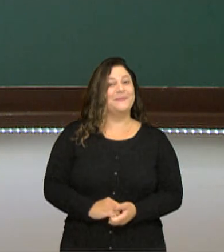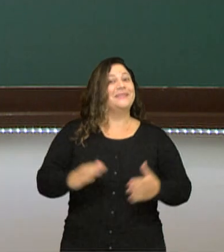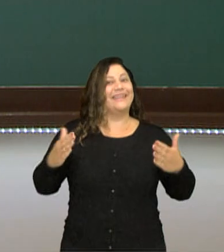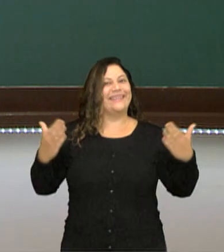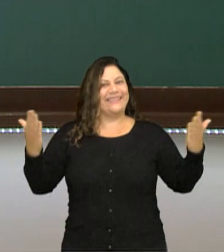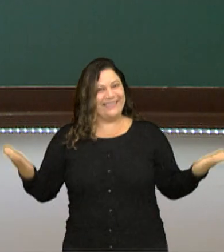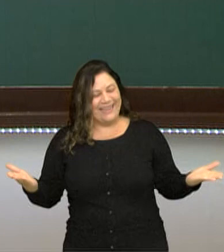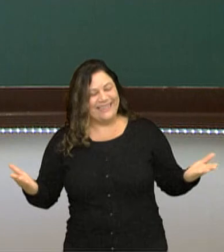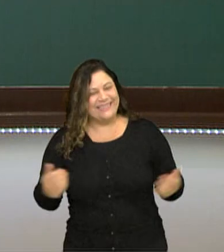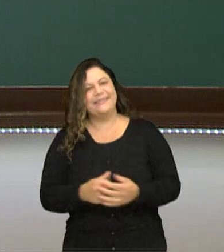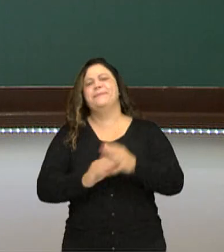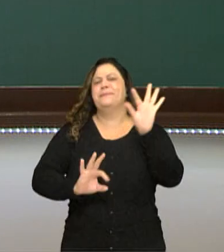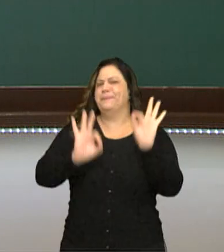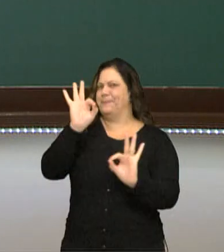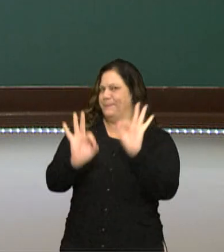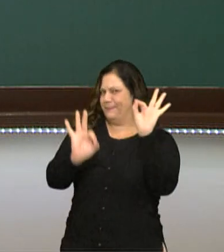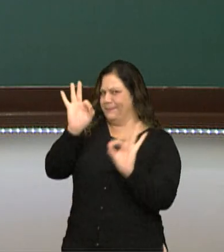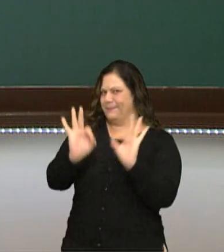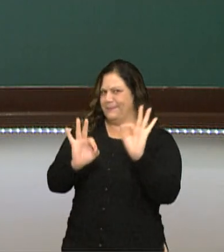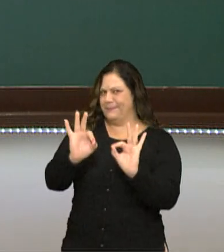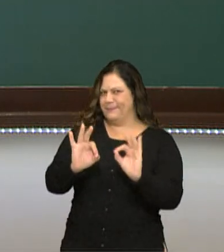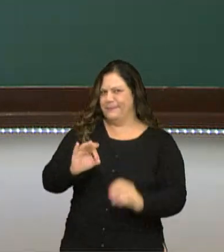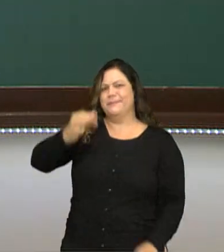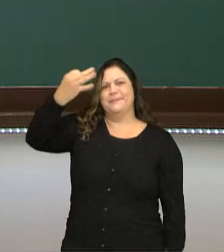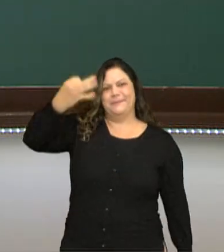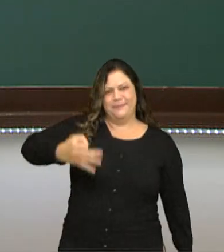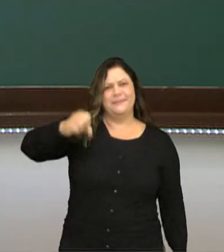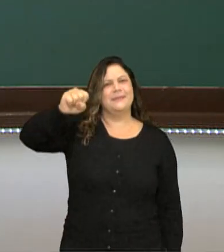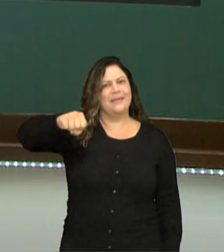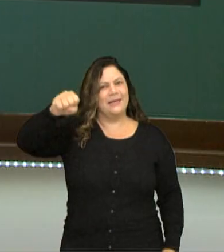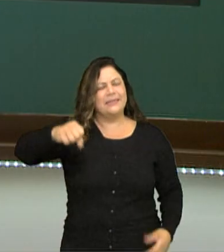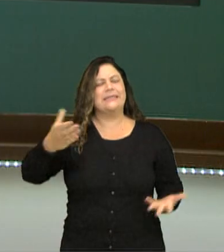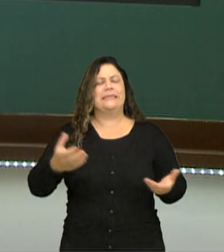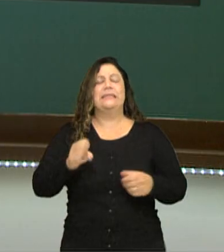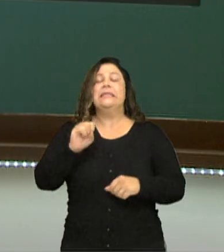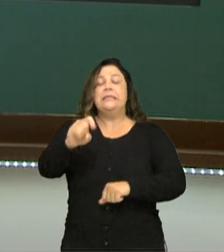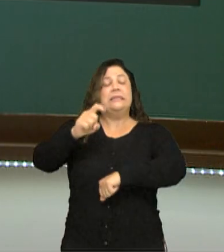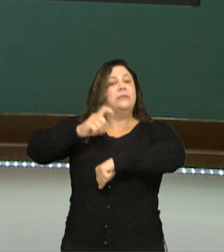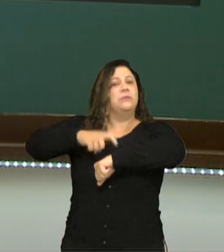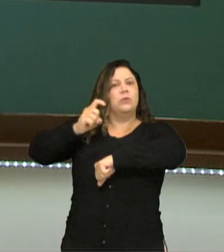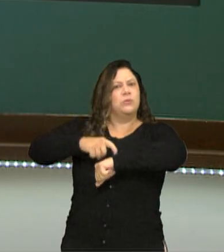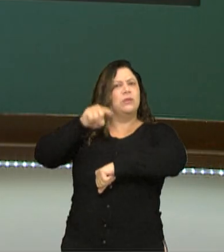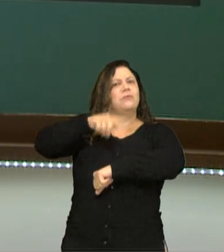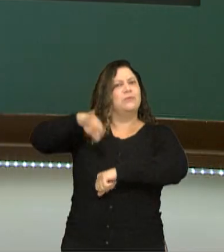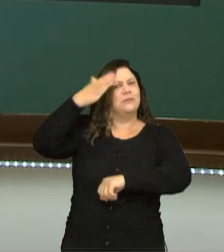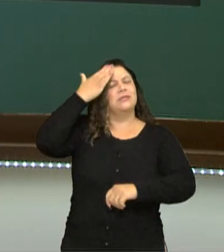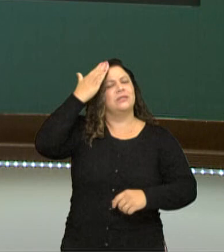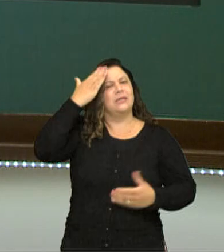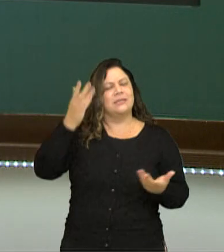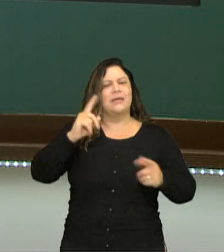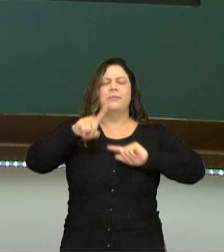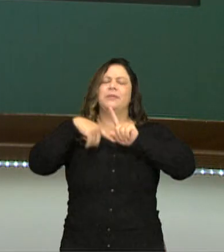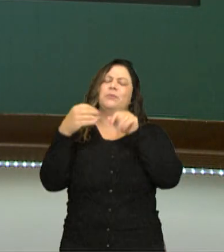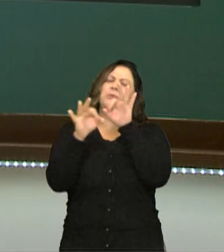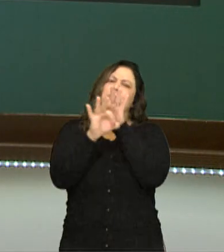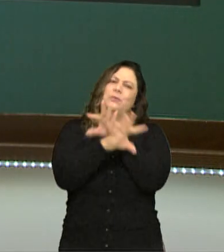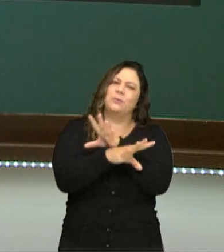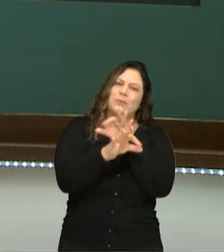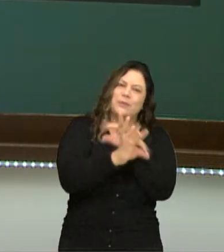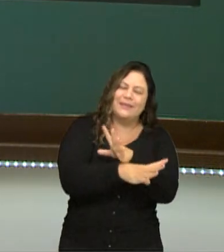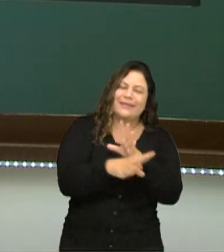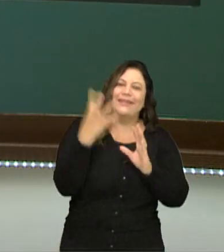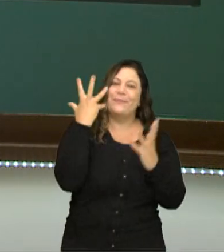E aí, capricharam? Tenho certeza que sim. Mas ó, se não deu tempo, já sabe, né? Depois vai lá, termina, deixa bem bonito,